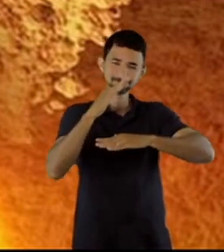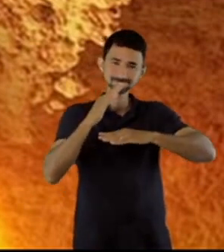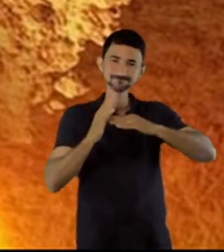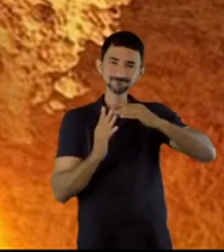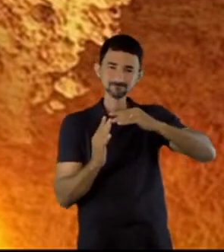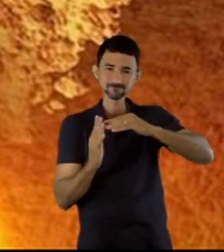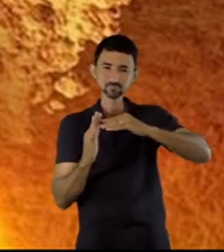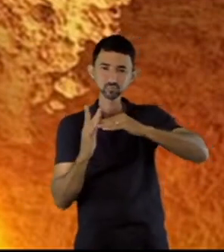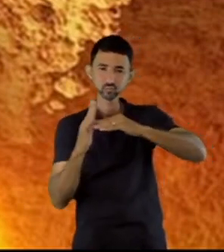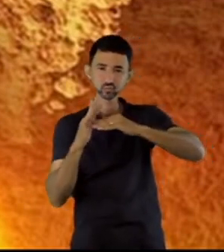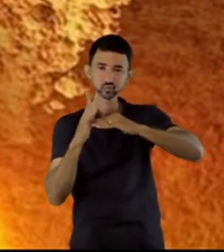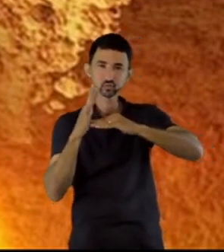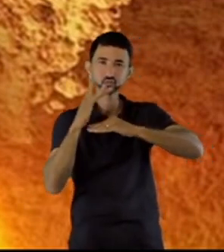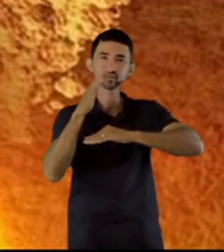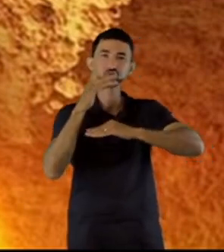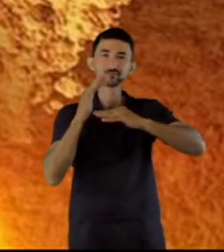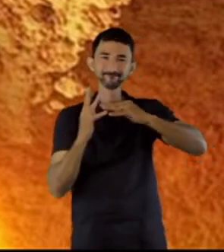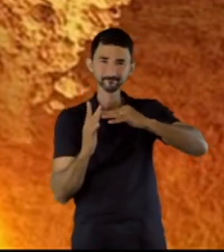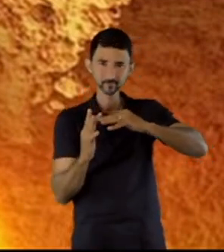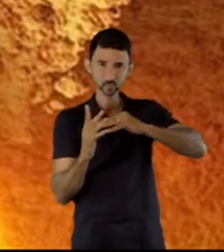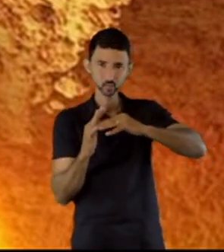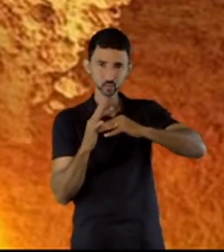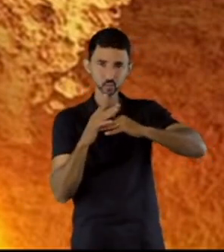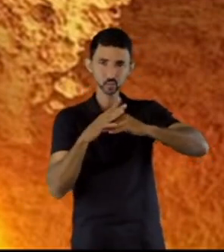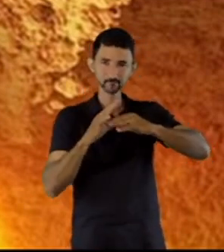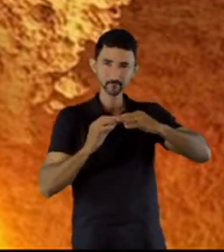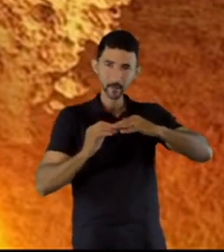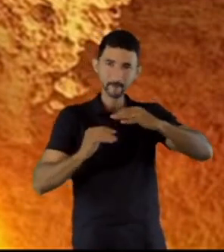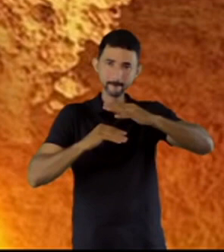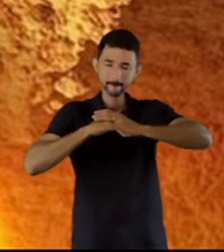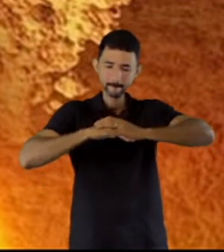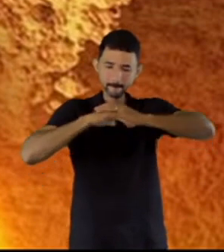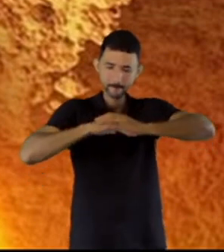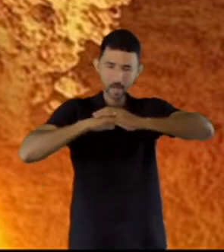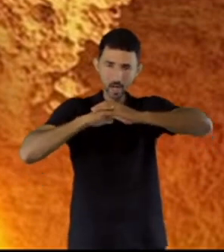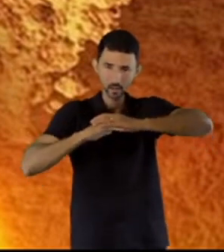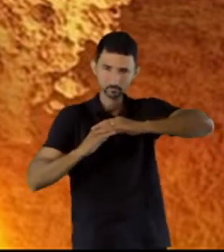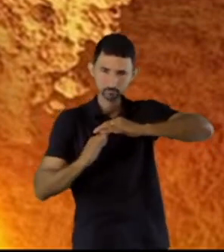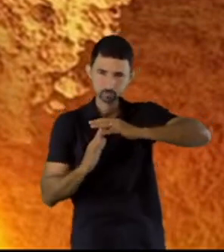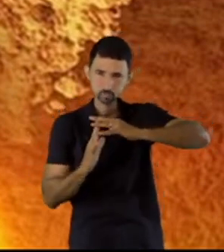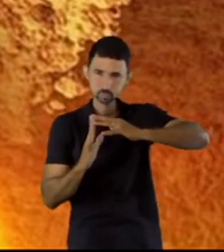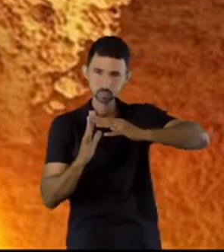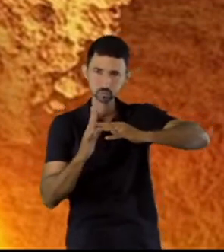despressurizar minimamente, ele consegue diminuir a sua pressão